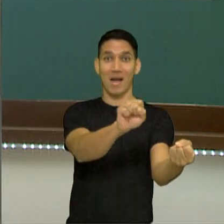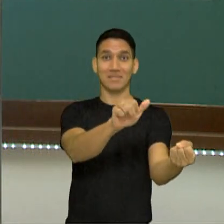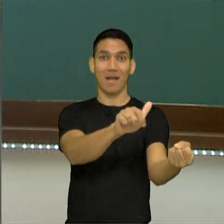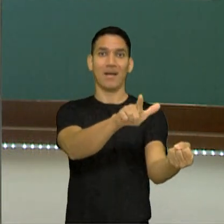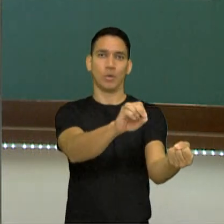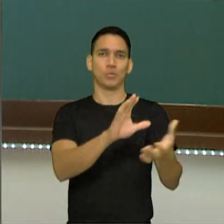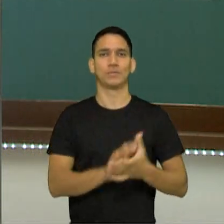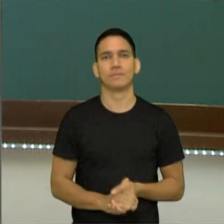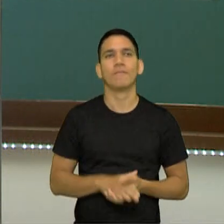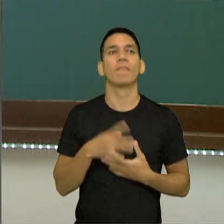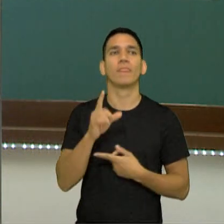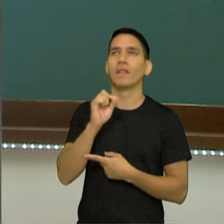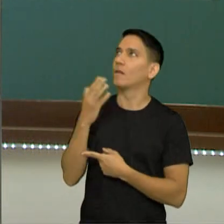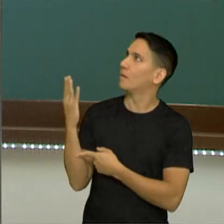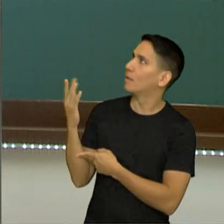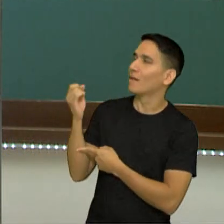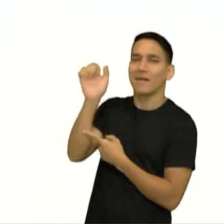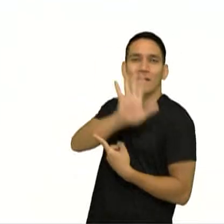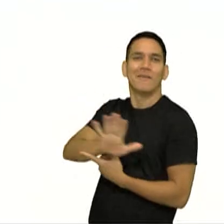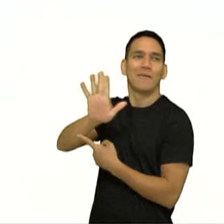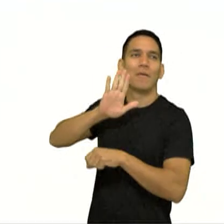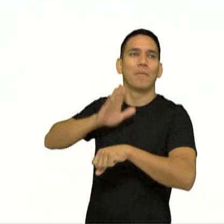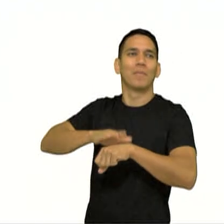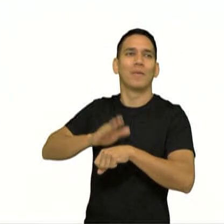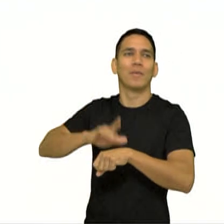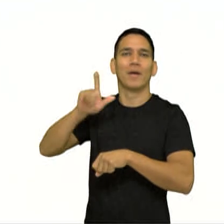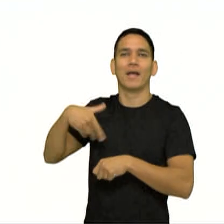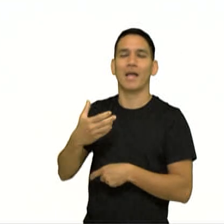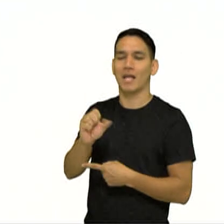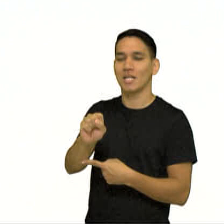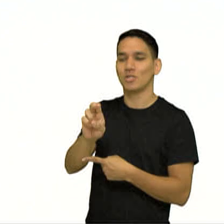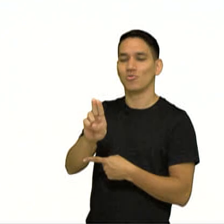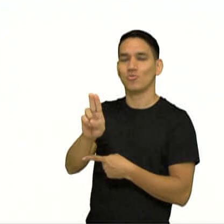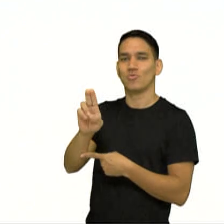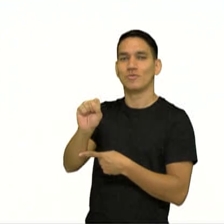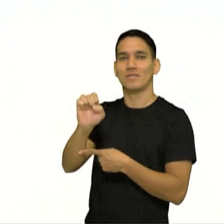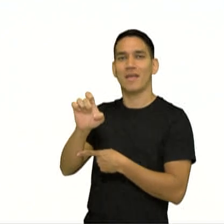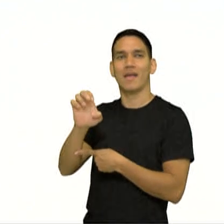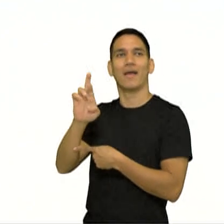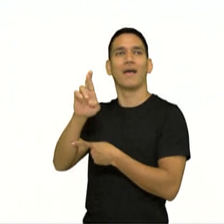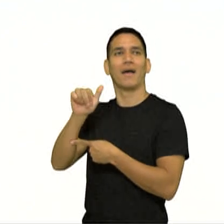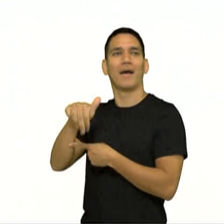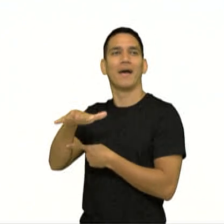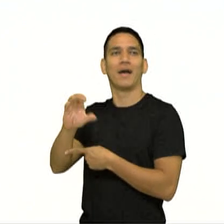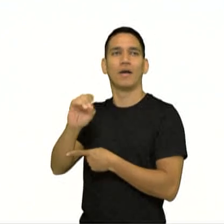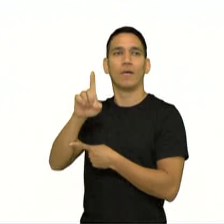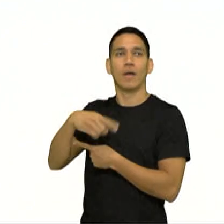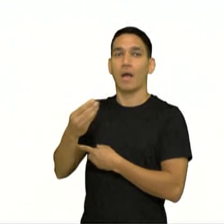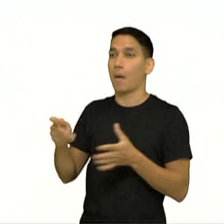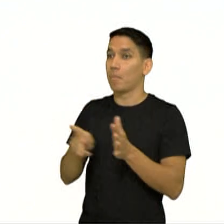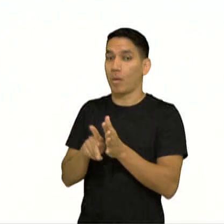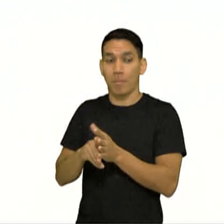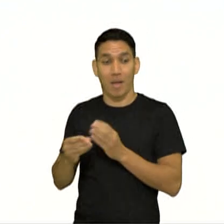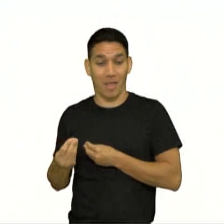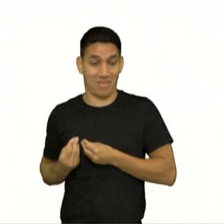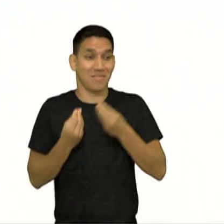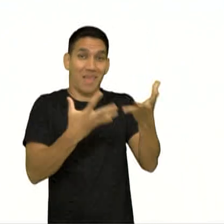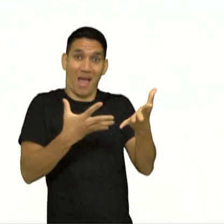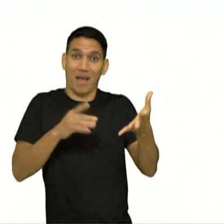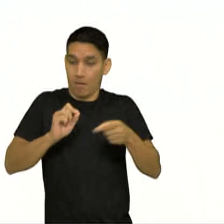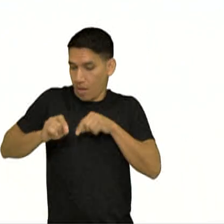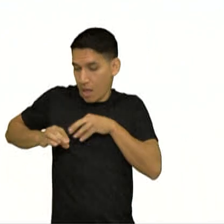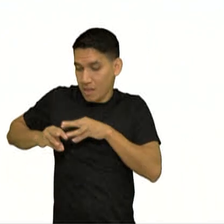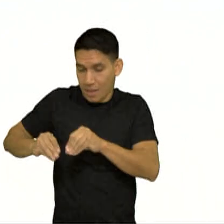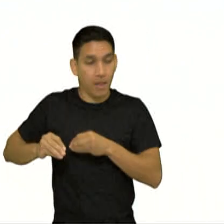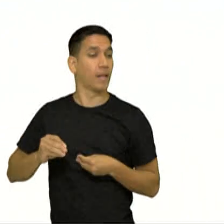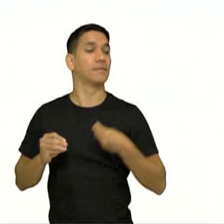Então aqui a gente tem a imagem sobre o sucerano, né, que era aquele que doava a terra, e o vassalo,